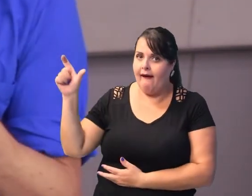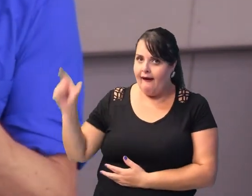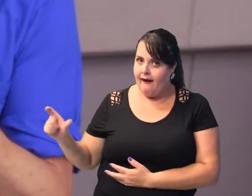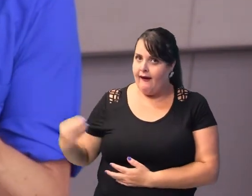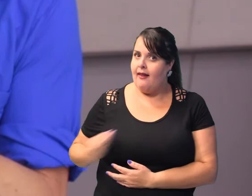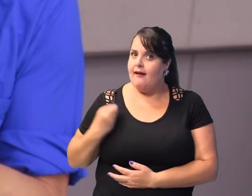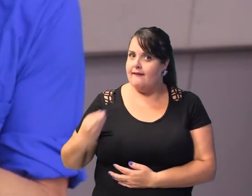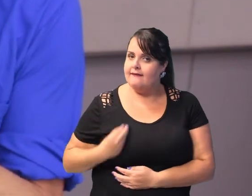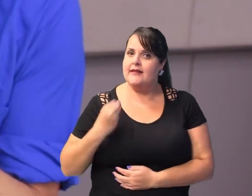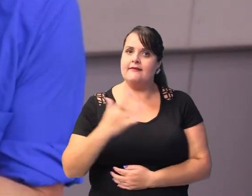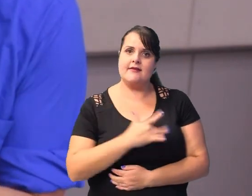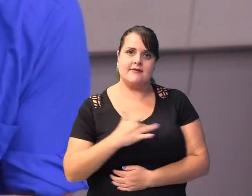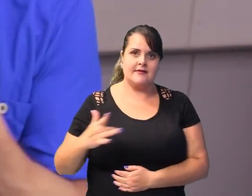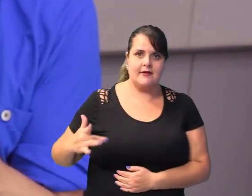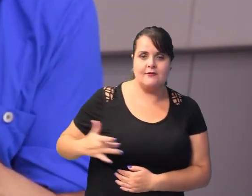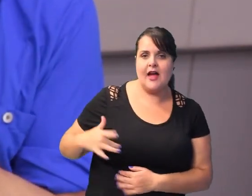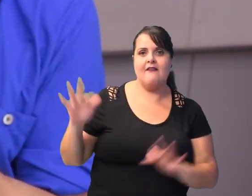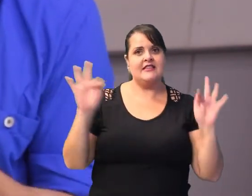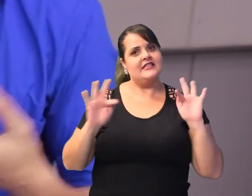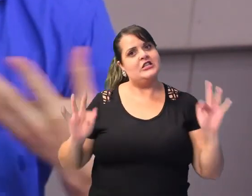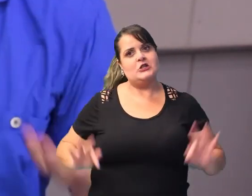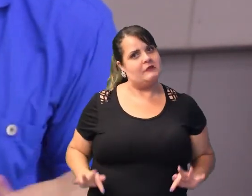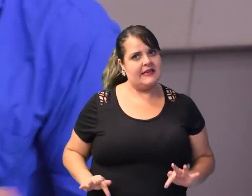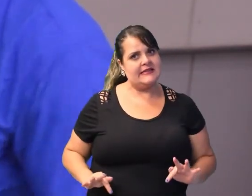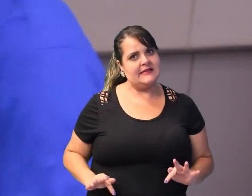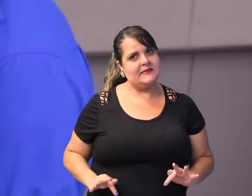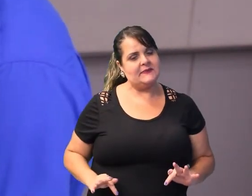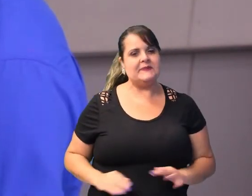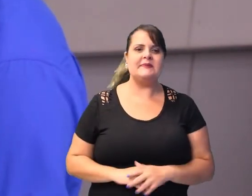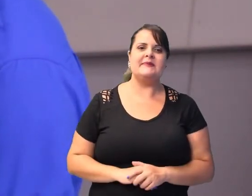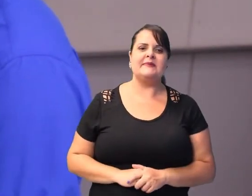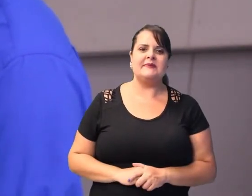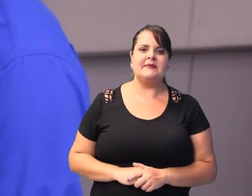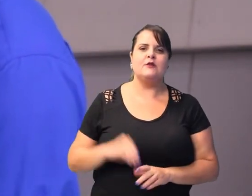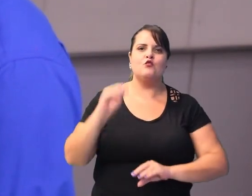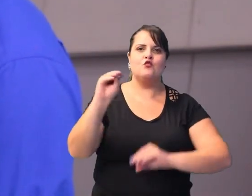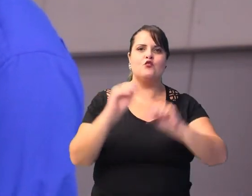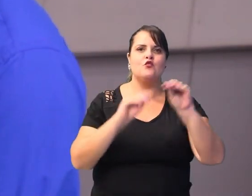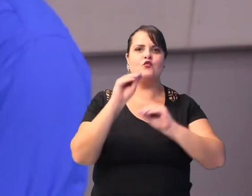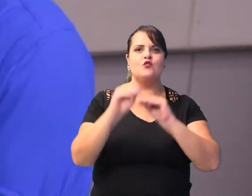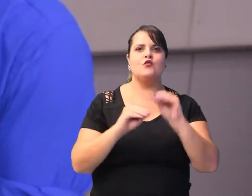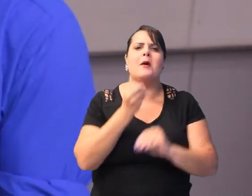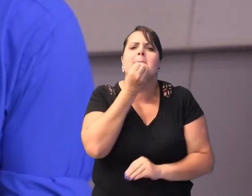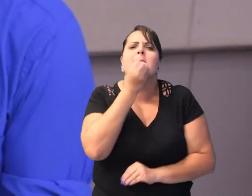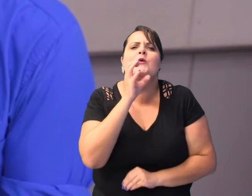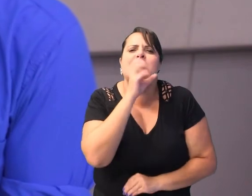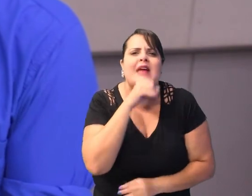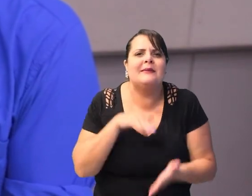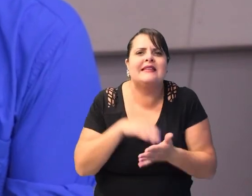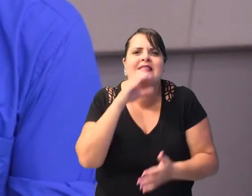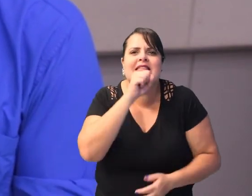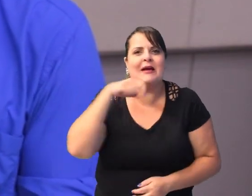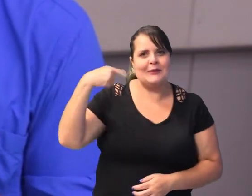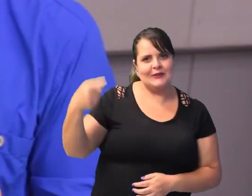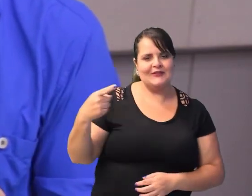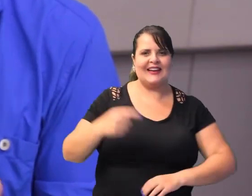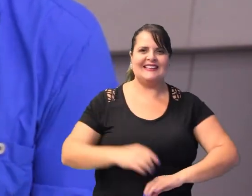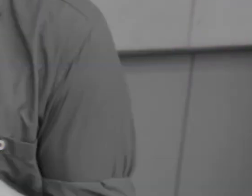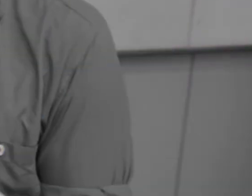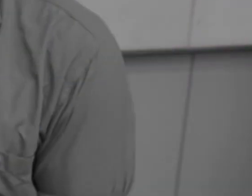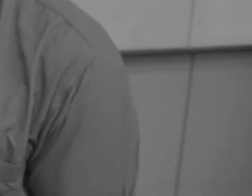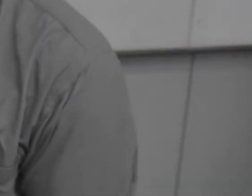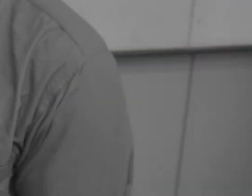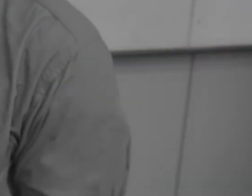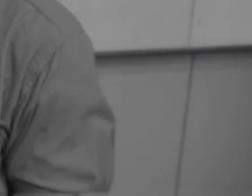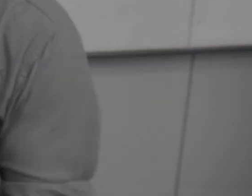pra gente viver a vida saudável comer bem fazer atividade física e ser feliz acho que é mais importante muita confiança desde 1920 saúde de volta semana que vem